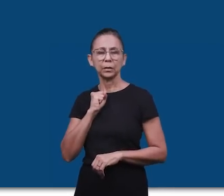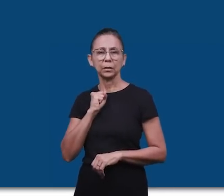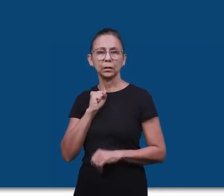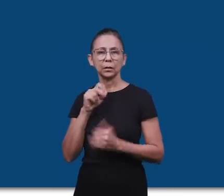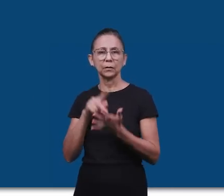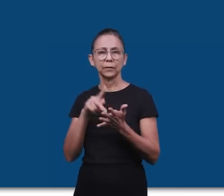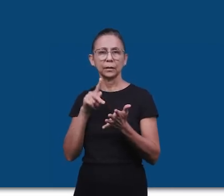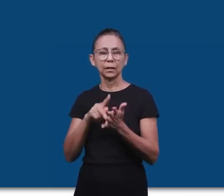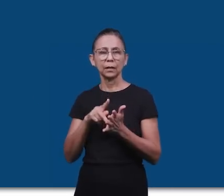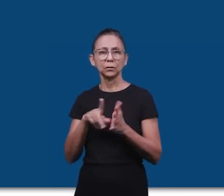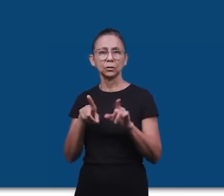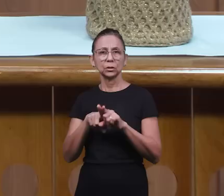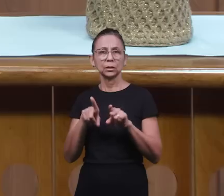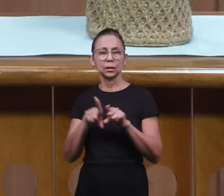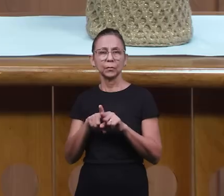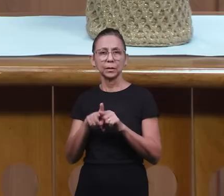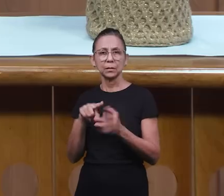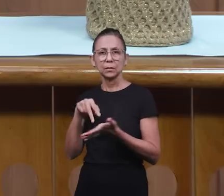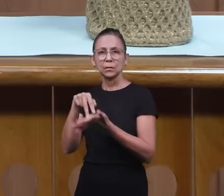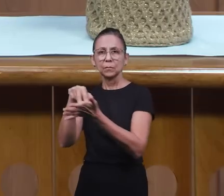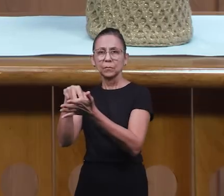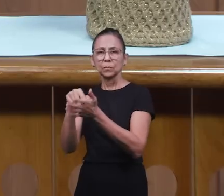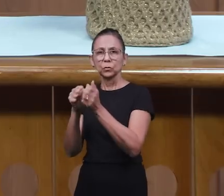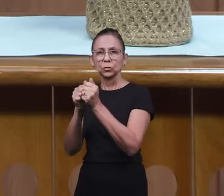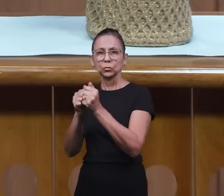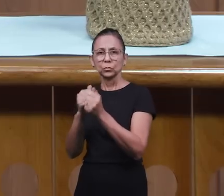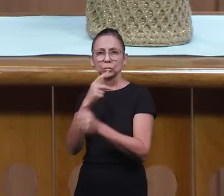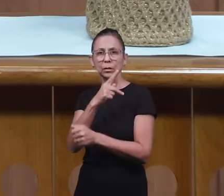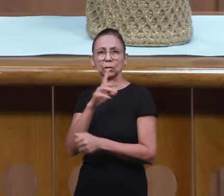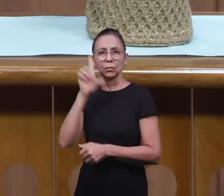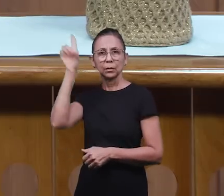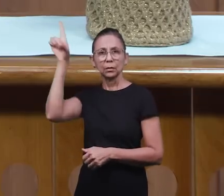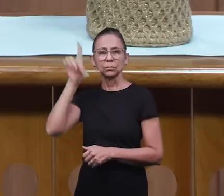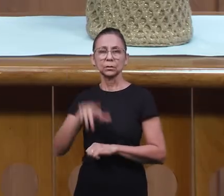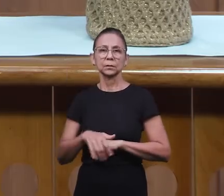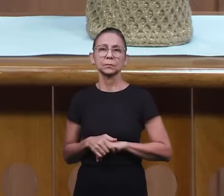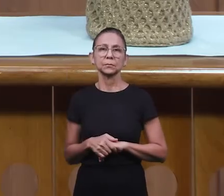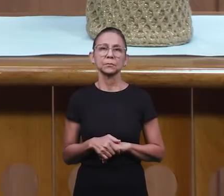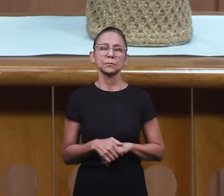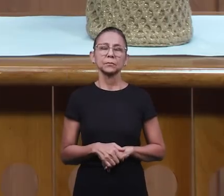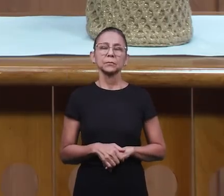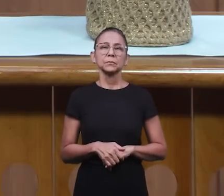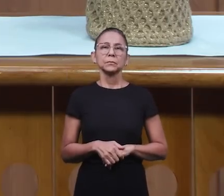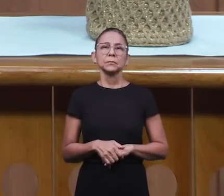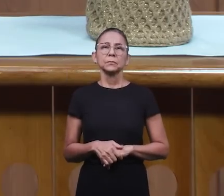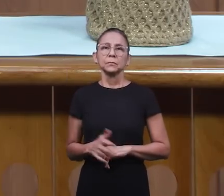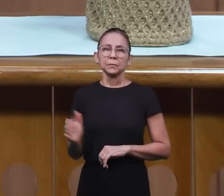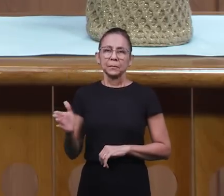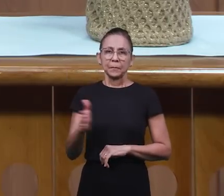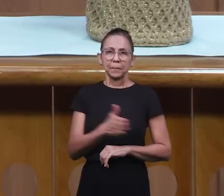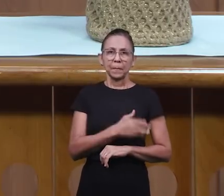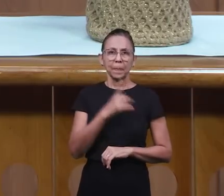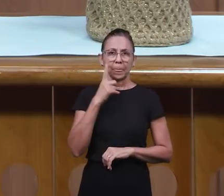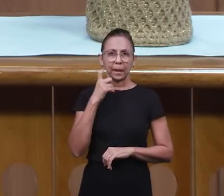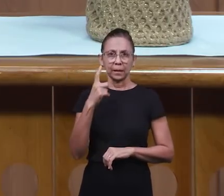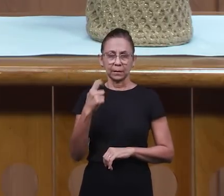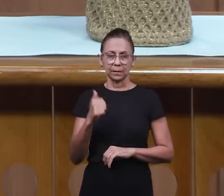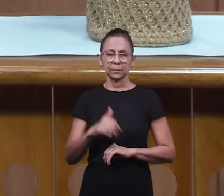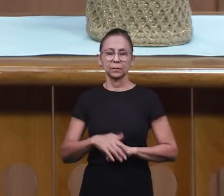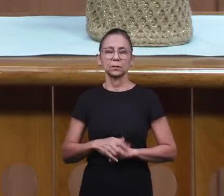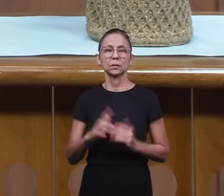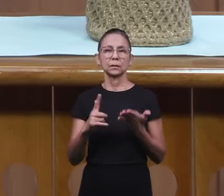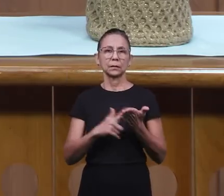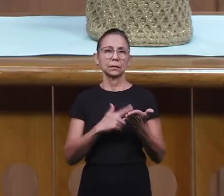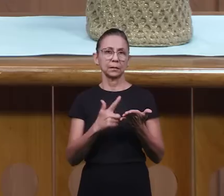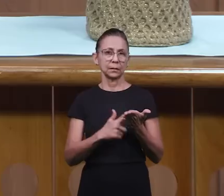humildemente com o teu Deus. Amém. Glória a Deus. Agora, interessante que nesta passagem